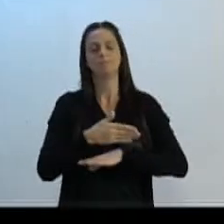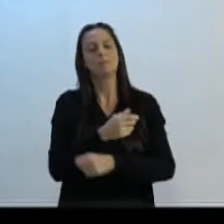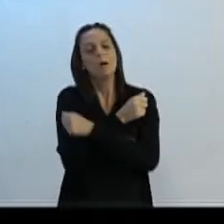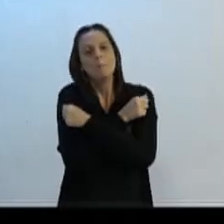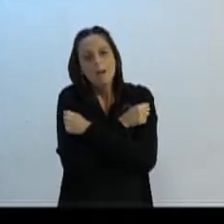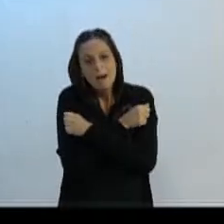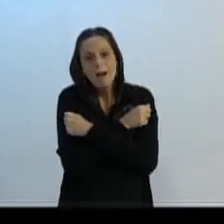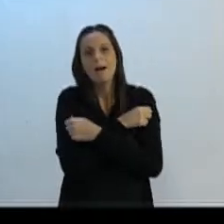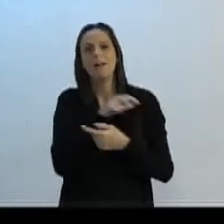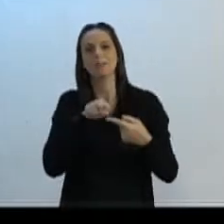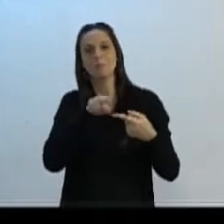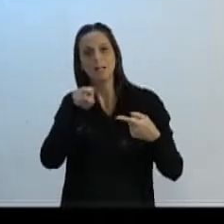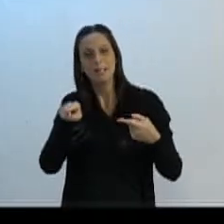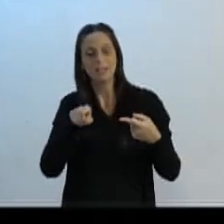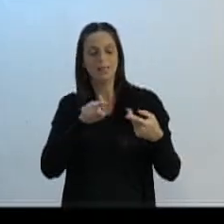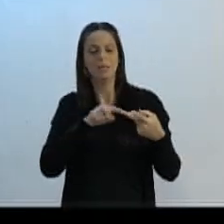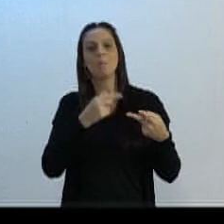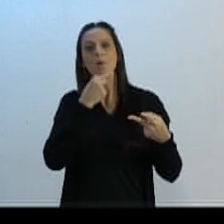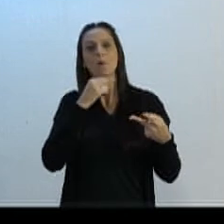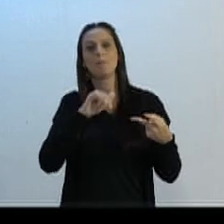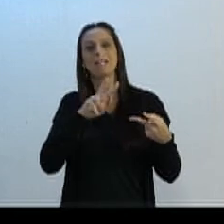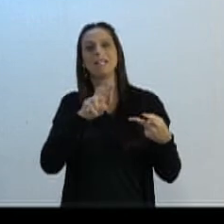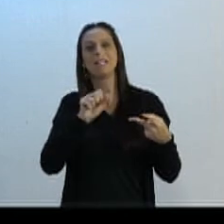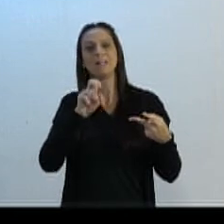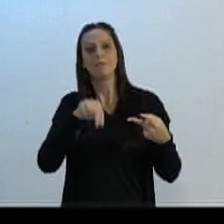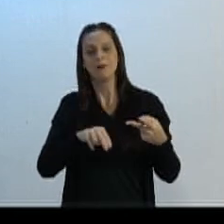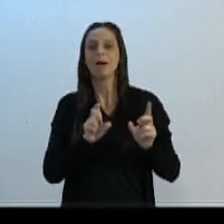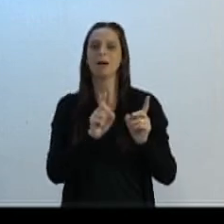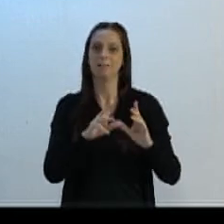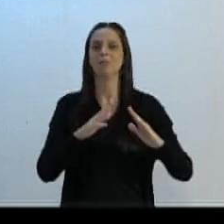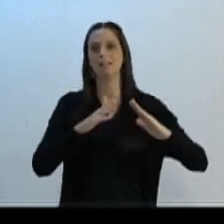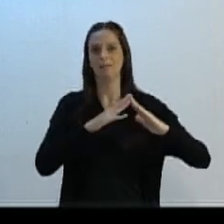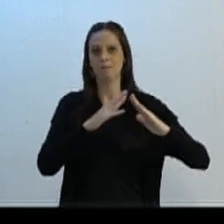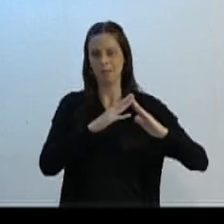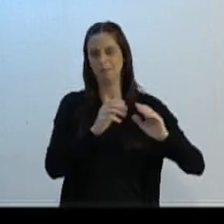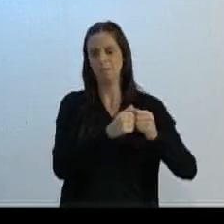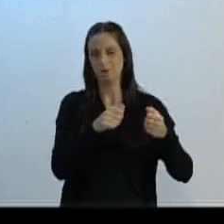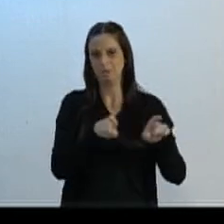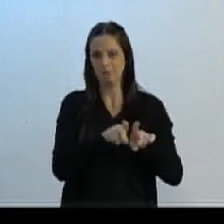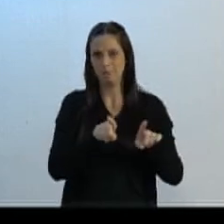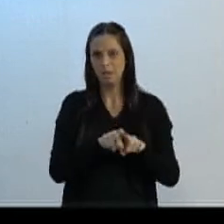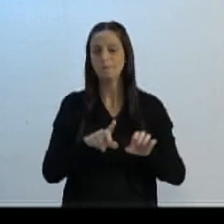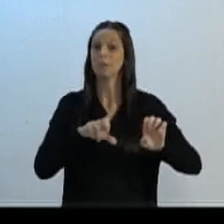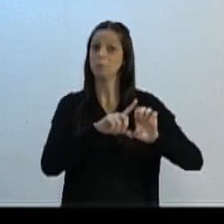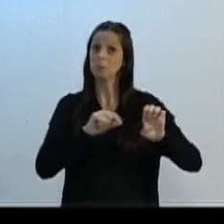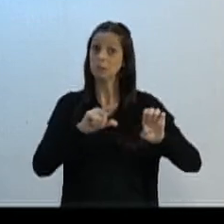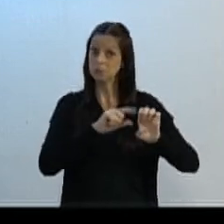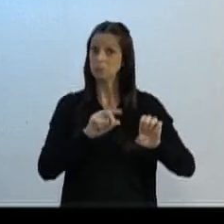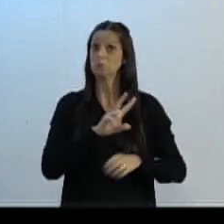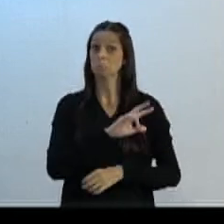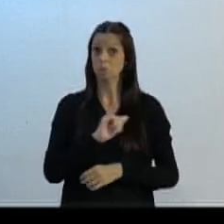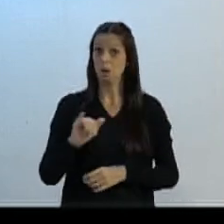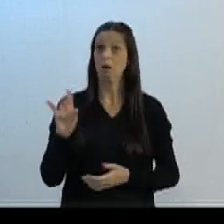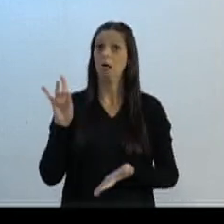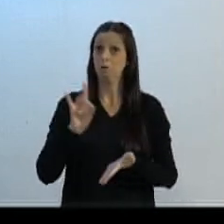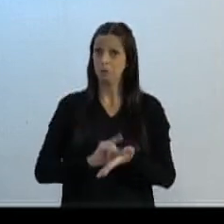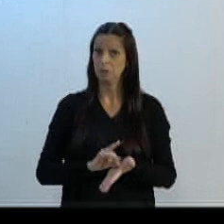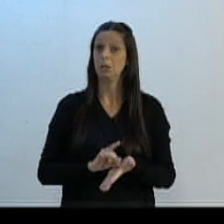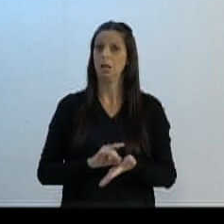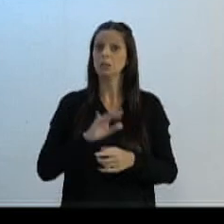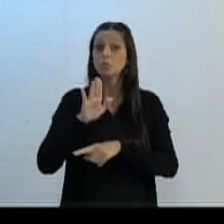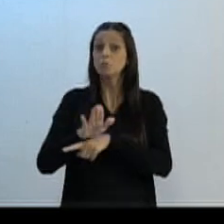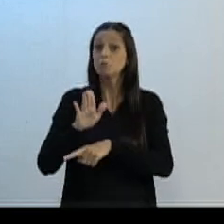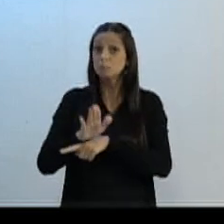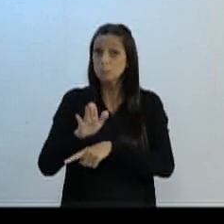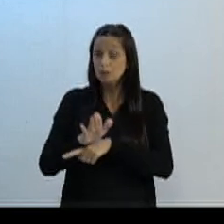também que tem a padaria lá e também o supervisor cena empreendimento é que vai trazer um retorno